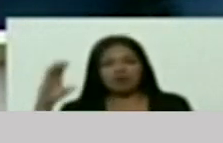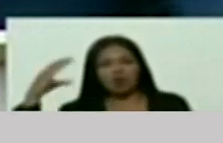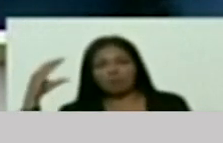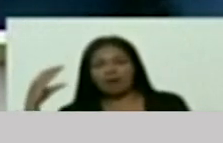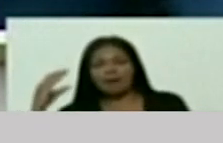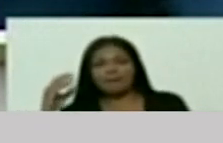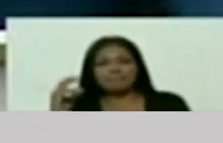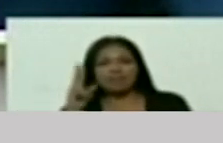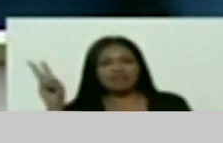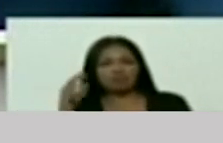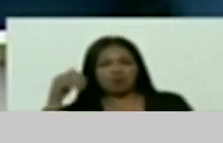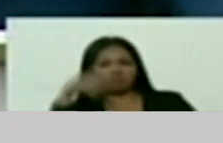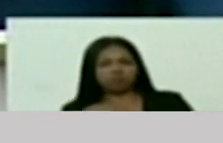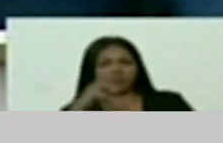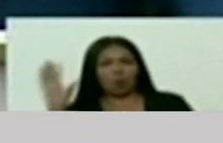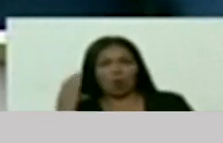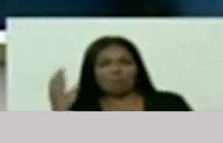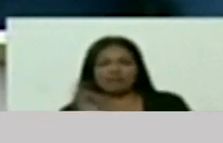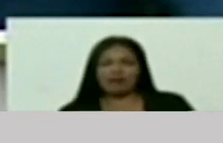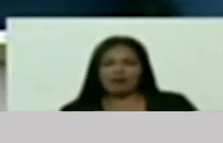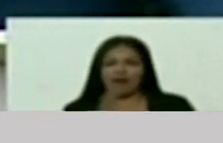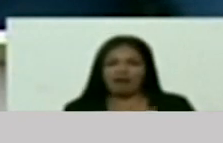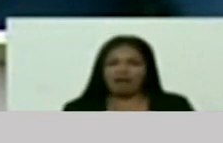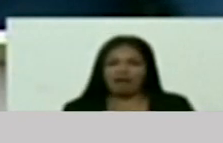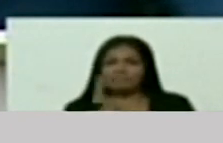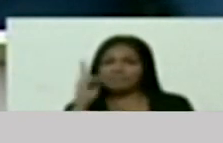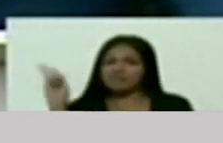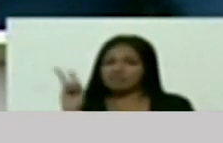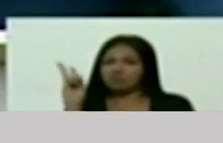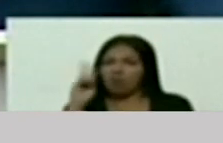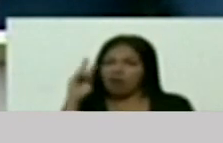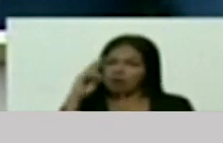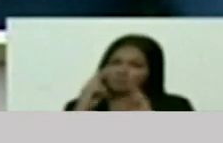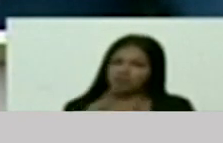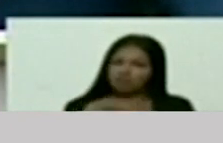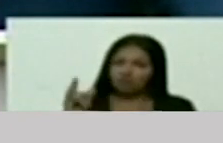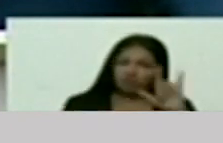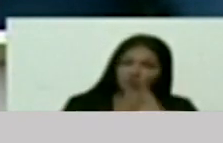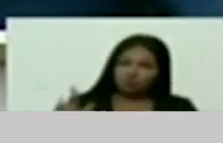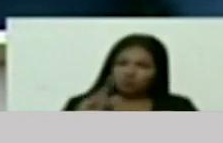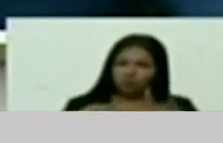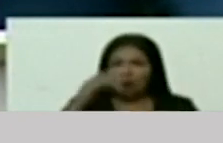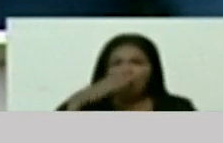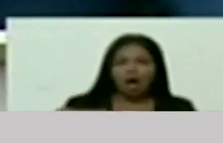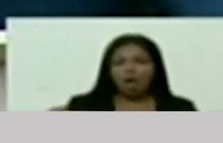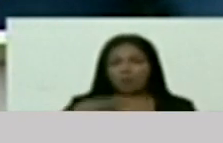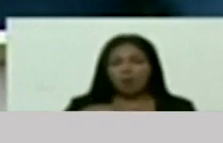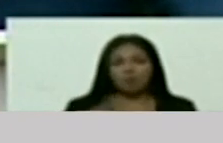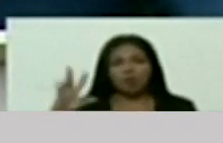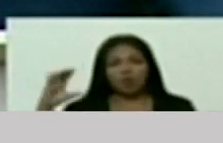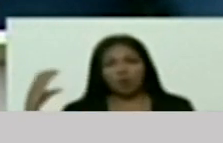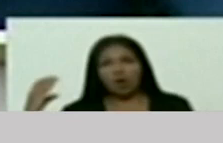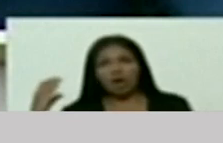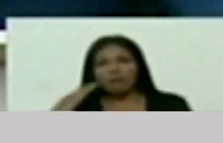que os criminosos receberam colaboração ardilosa do governo de Jair Bolsonaro.